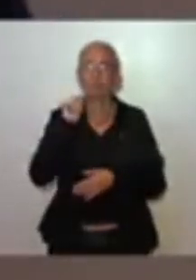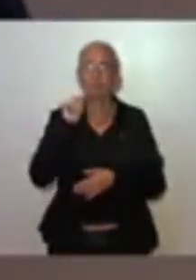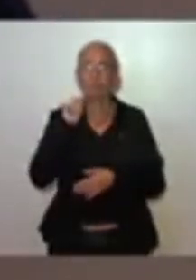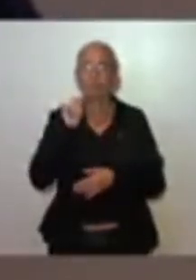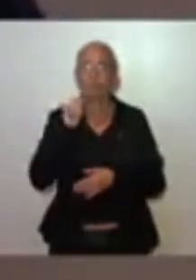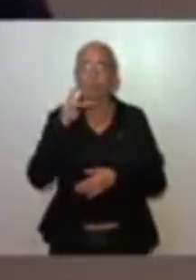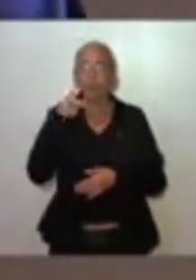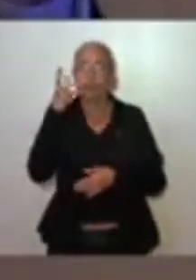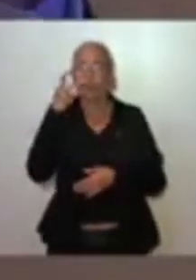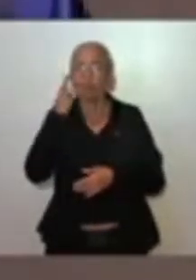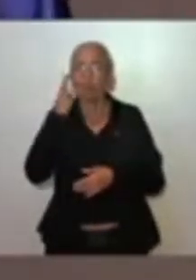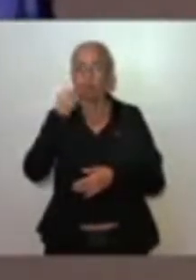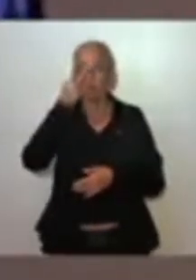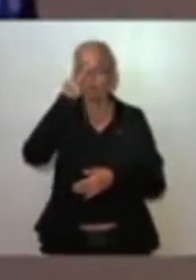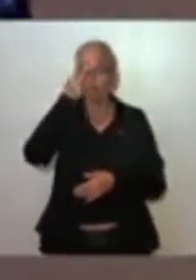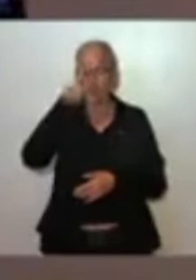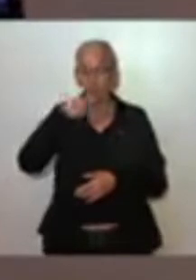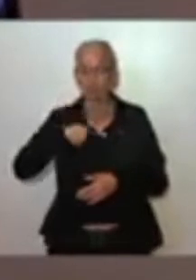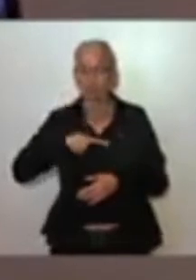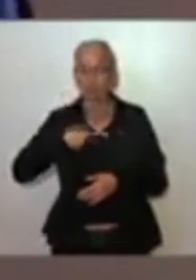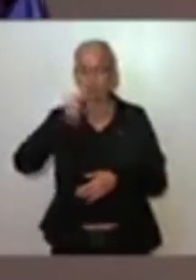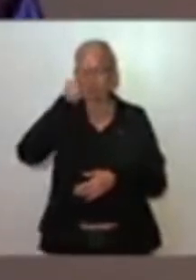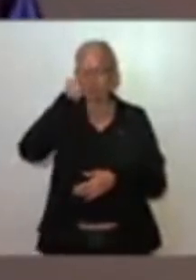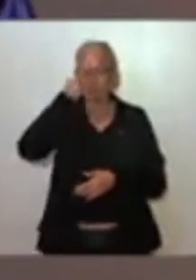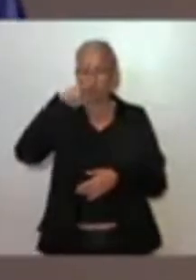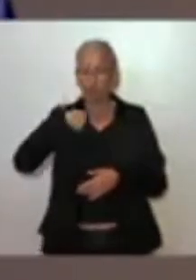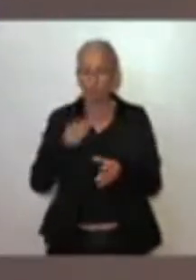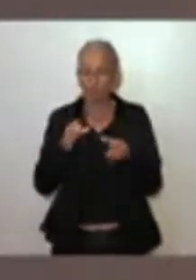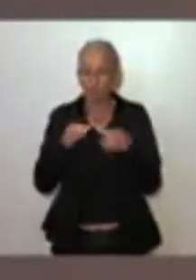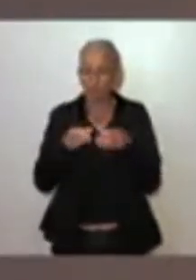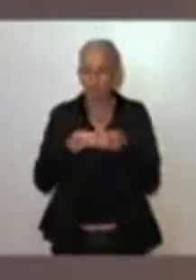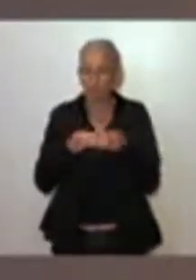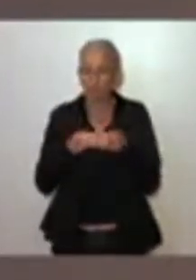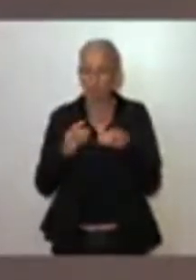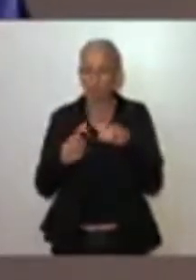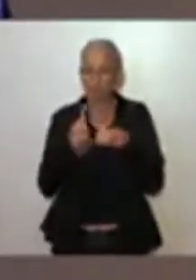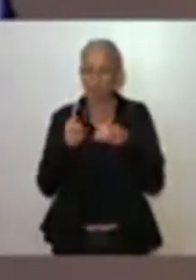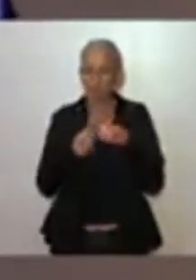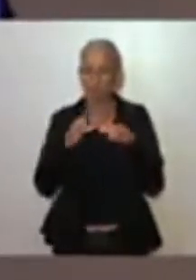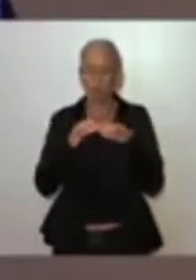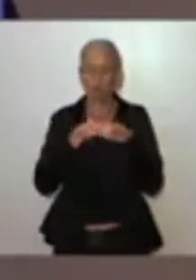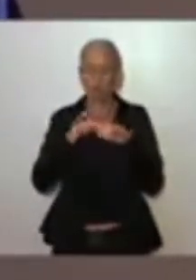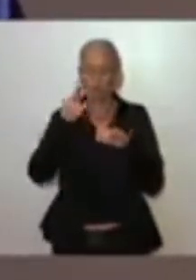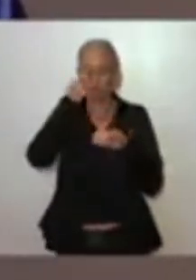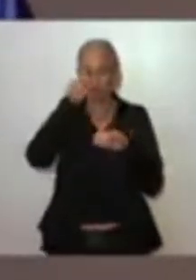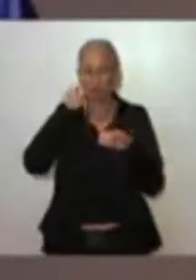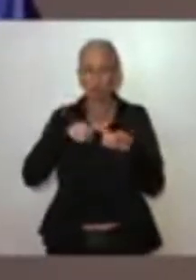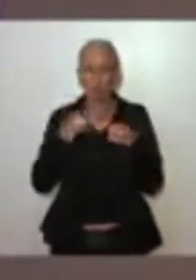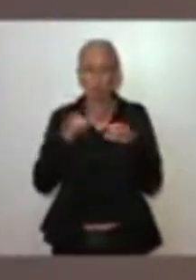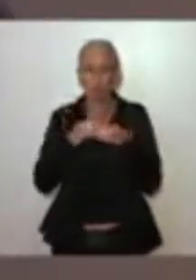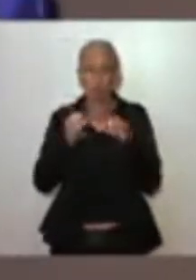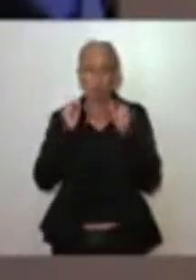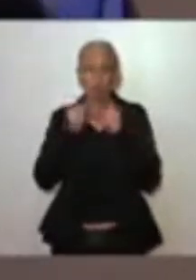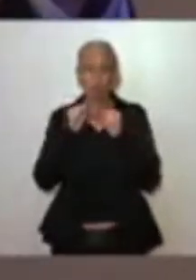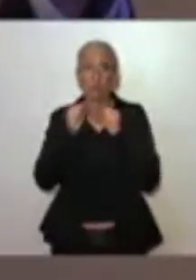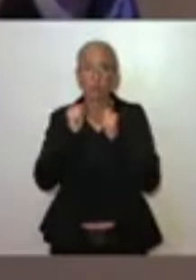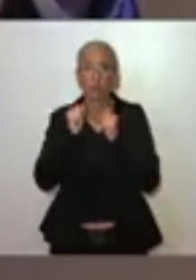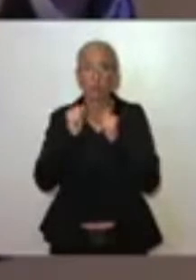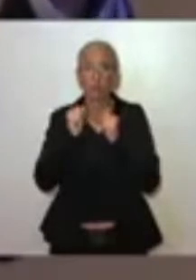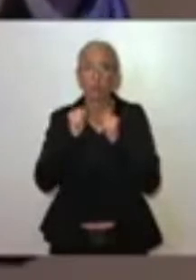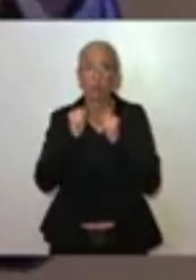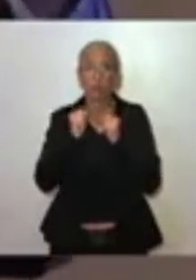as pessoas só e para si só fala um para os seus grupos e acham esses grupos que eles podem criar narrativas